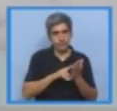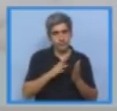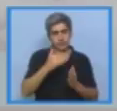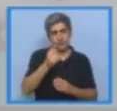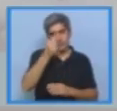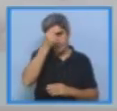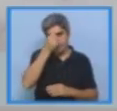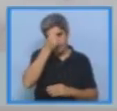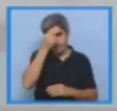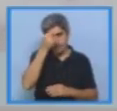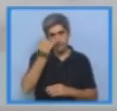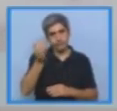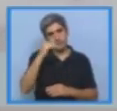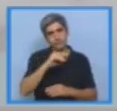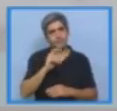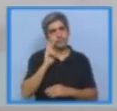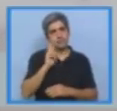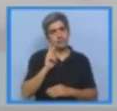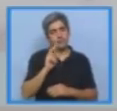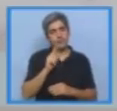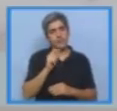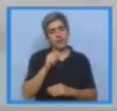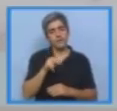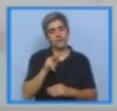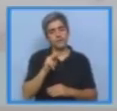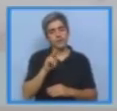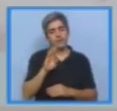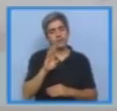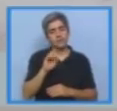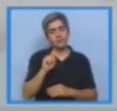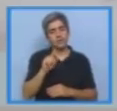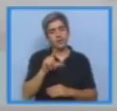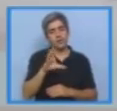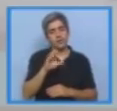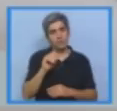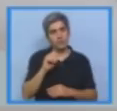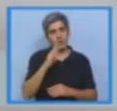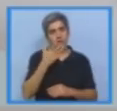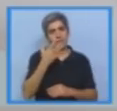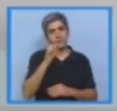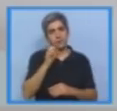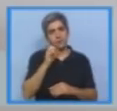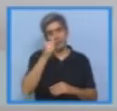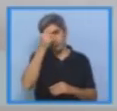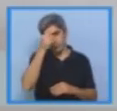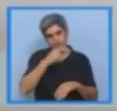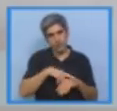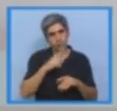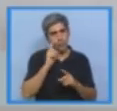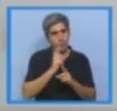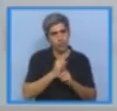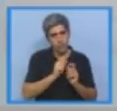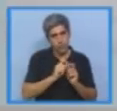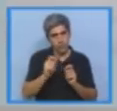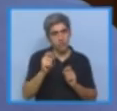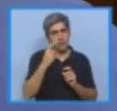próximo domingo, vamos então ficar com o Evangelho, é o 18º domingo do tempo comum. Vamos então escutar